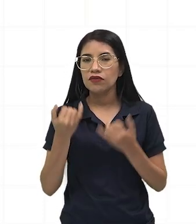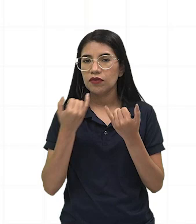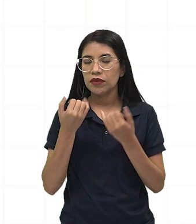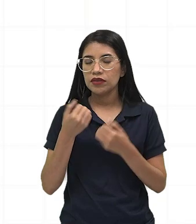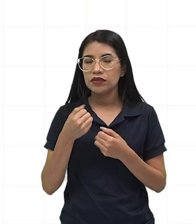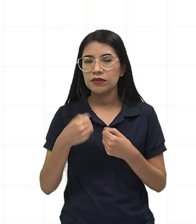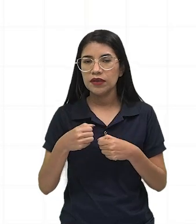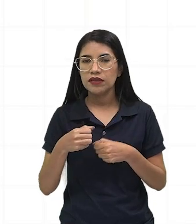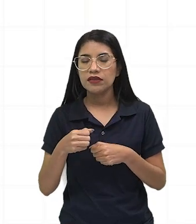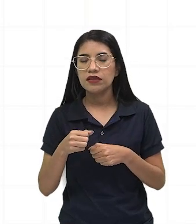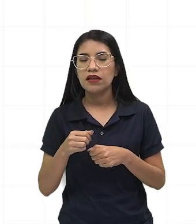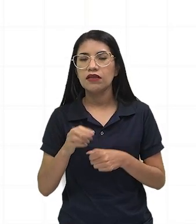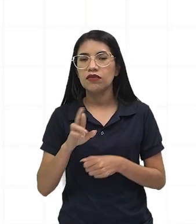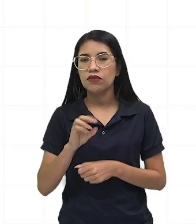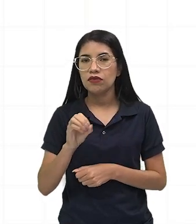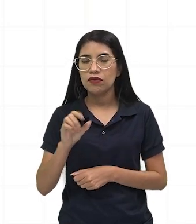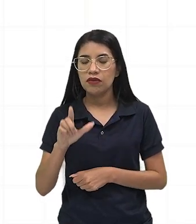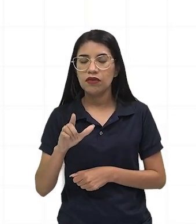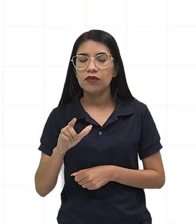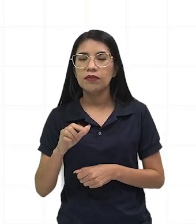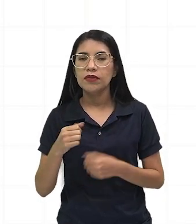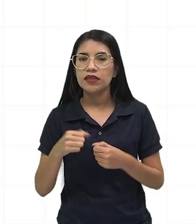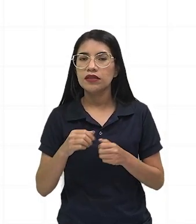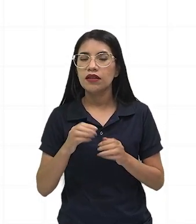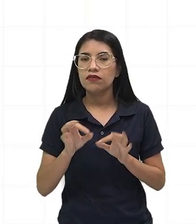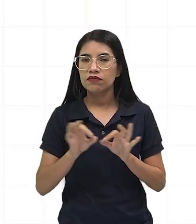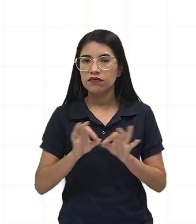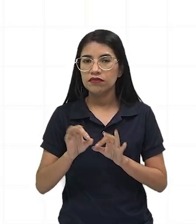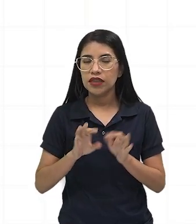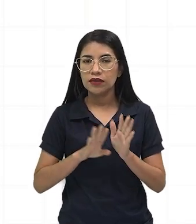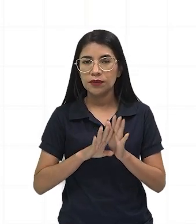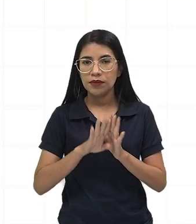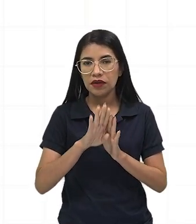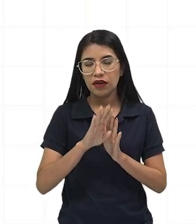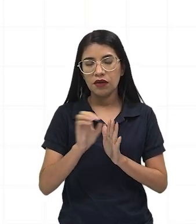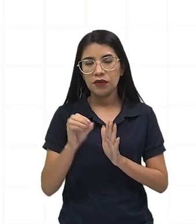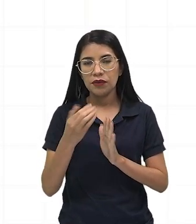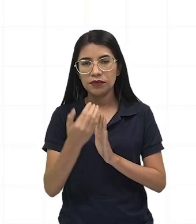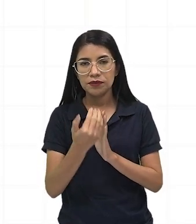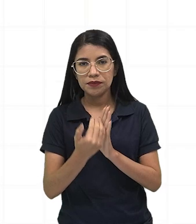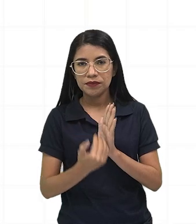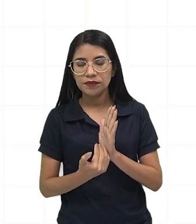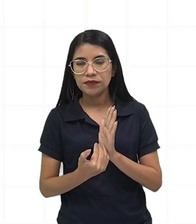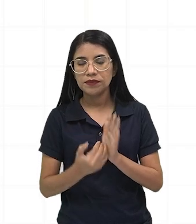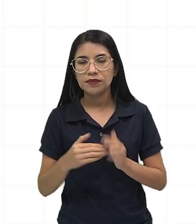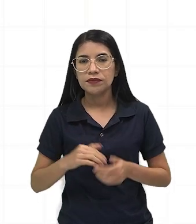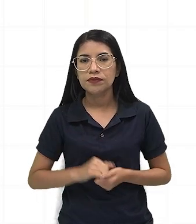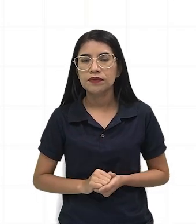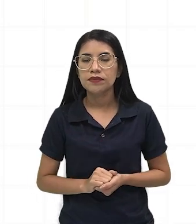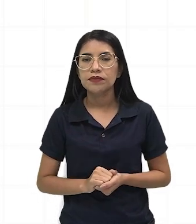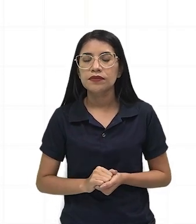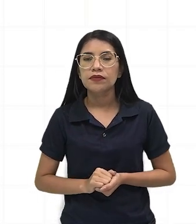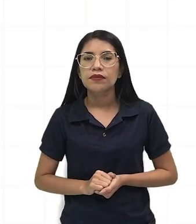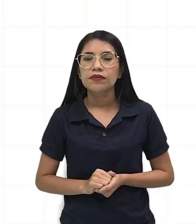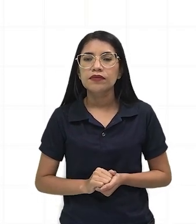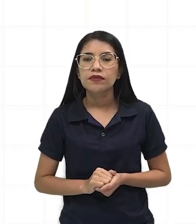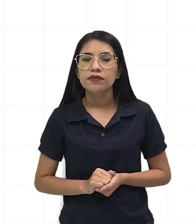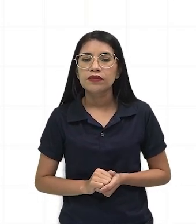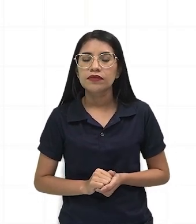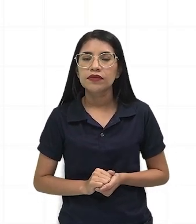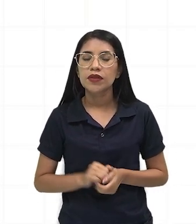deverá organizar. Pode ser em ordem crescente ou em ordem decrescente.